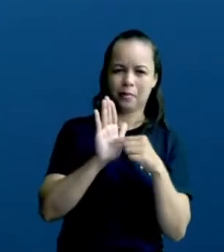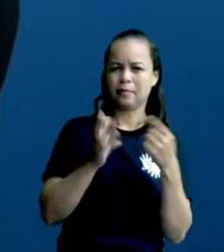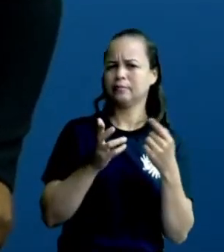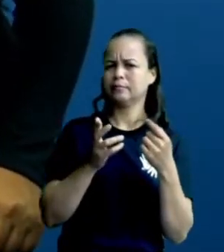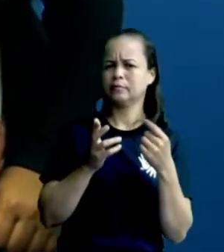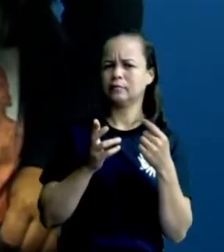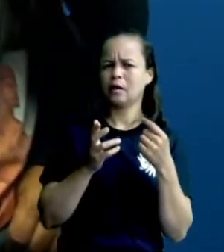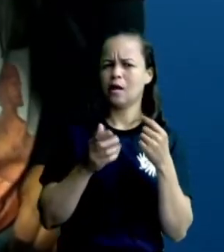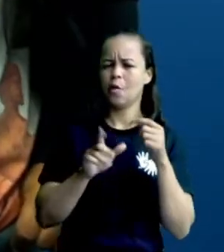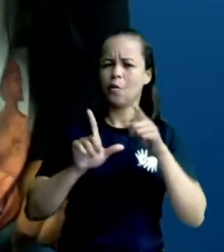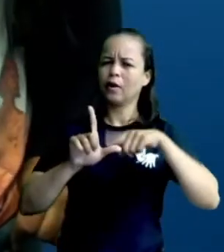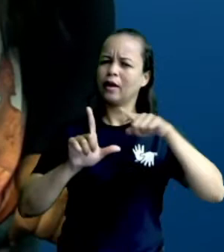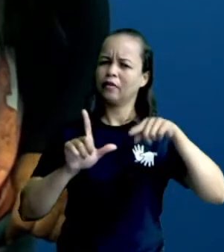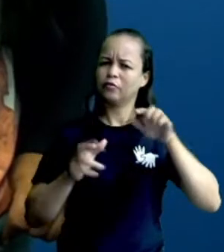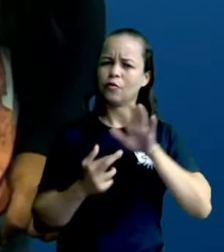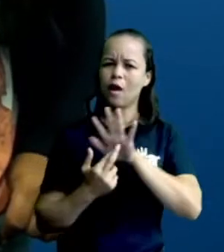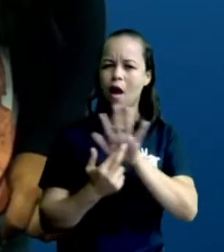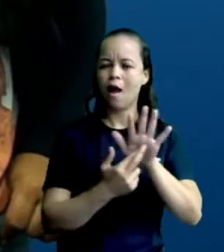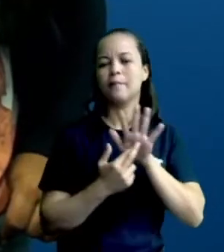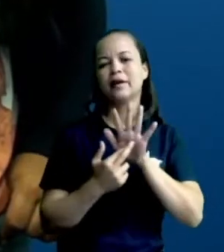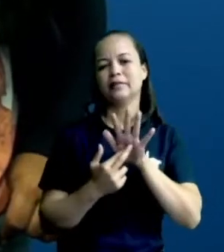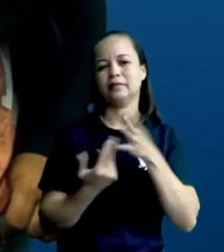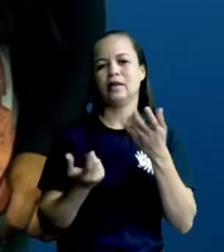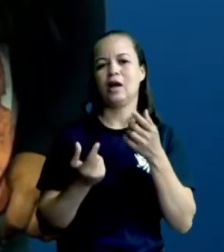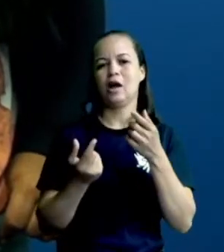uma representação